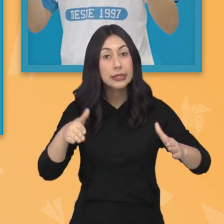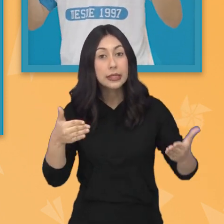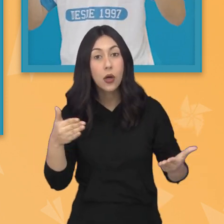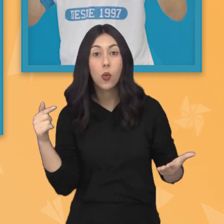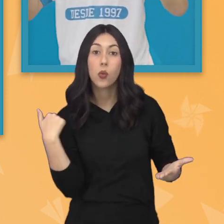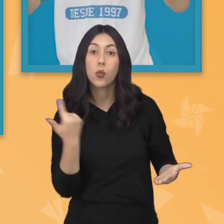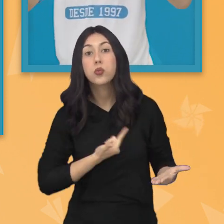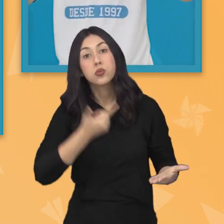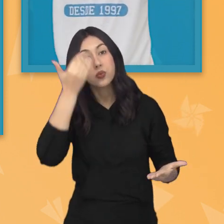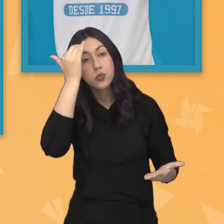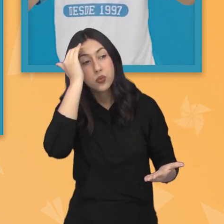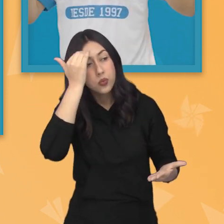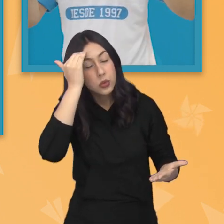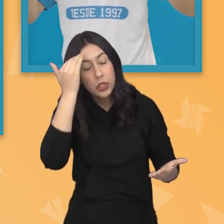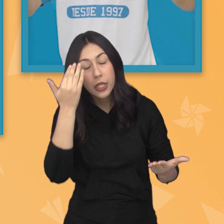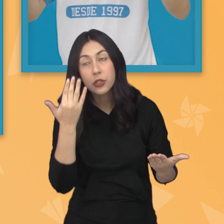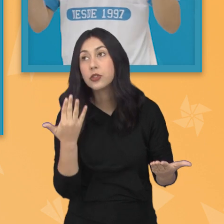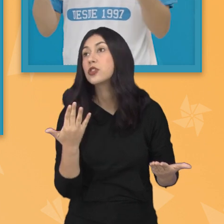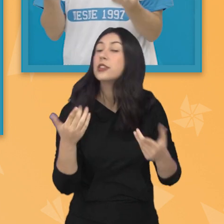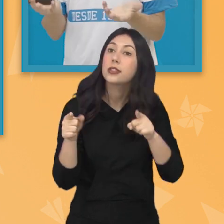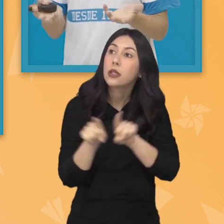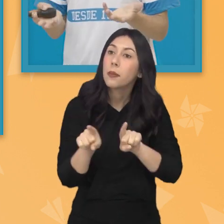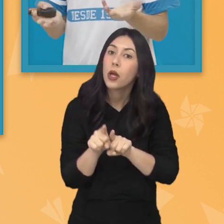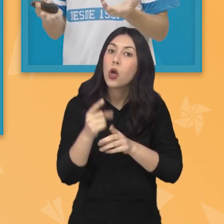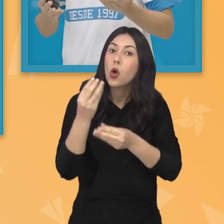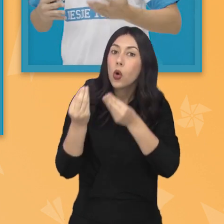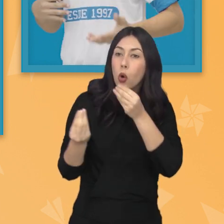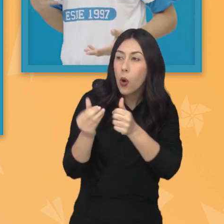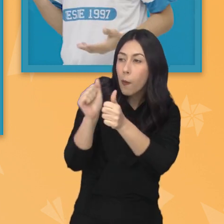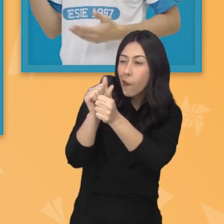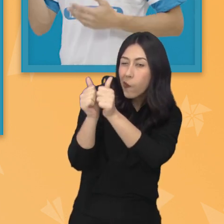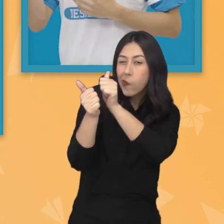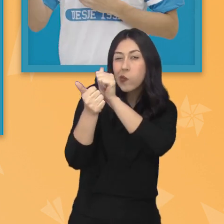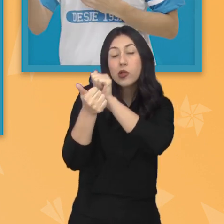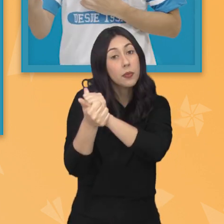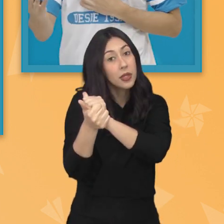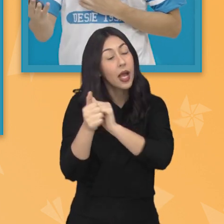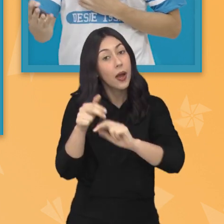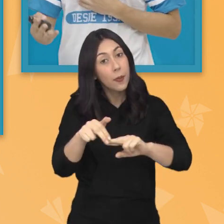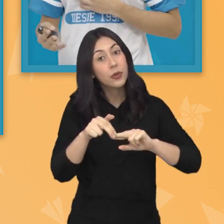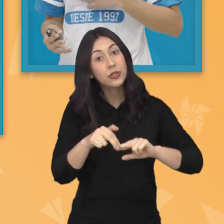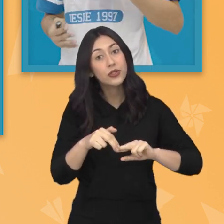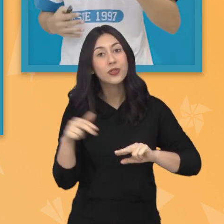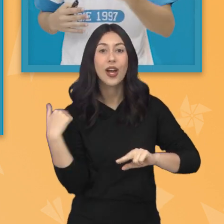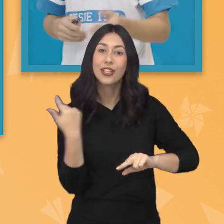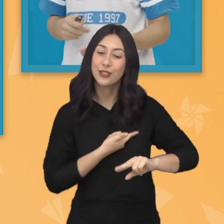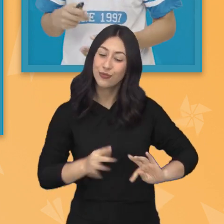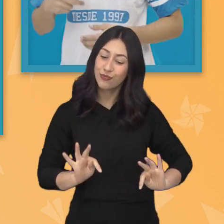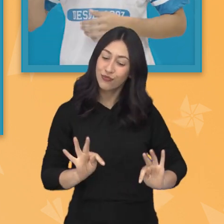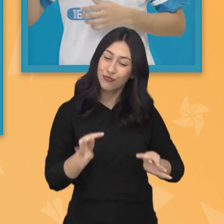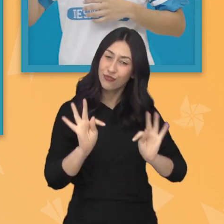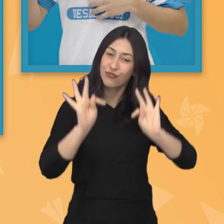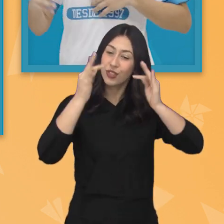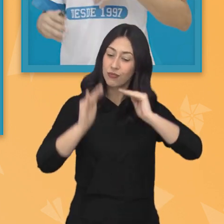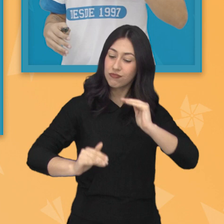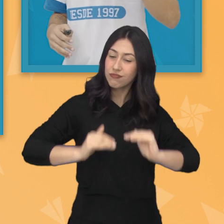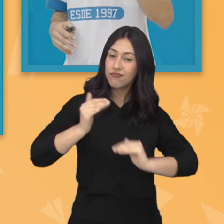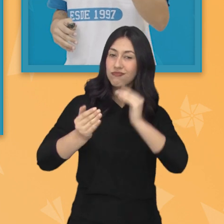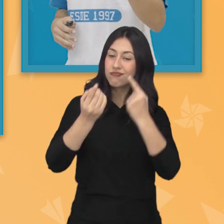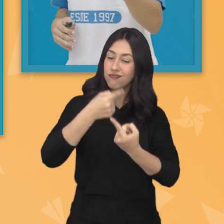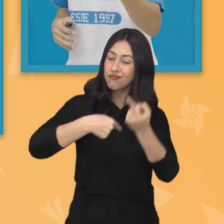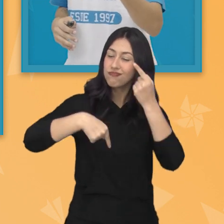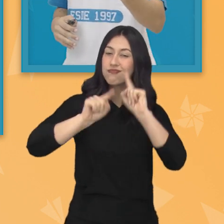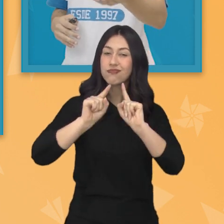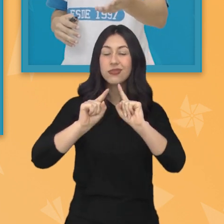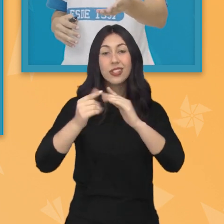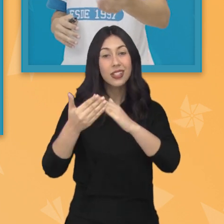compreendendo ele, a gente pode conseguir modelar ele ao nosso dispor. Por isso que a gente consegue tantos avanços na tecnologia que possibilitam melhorias